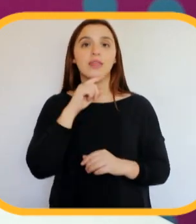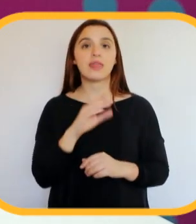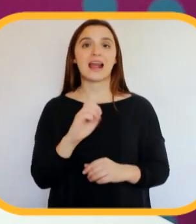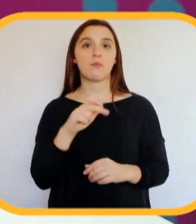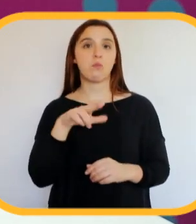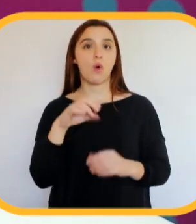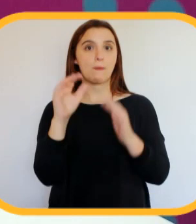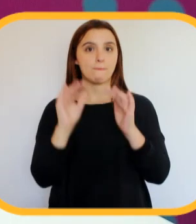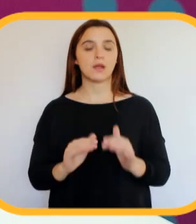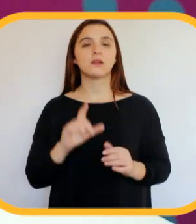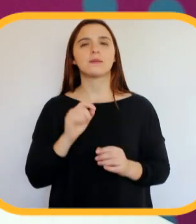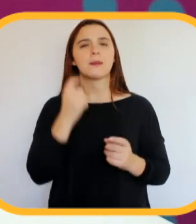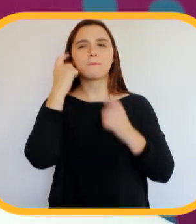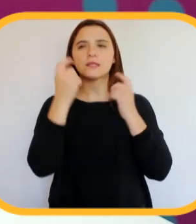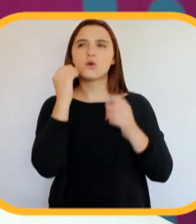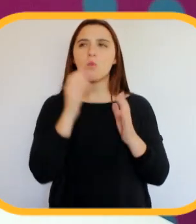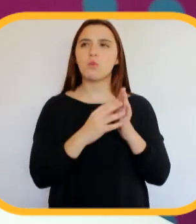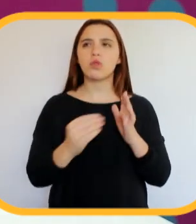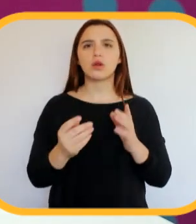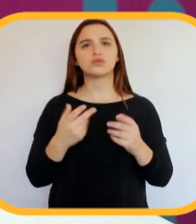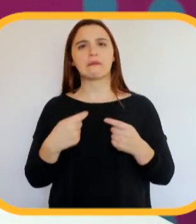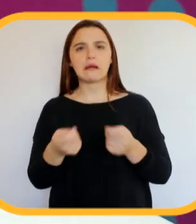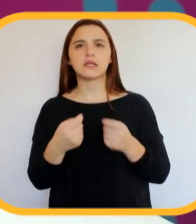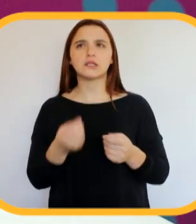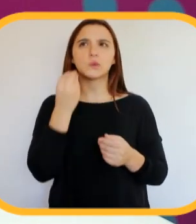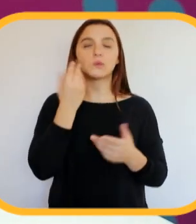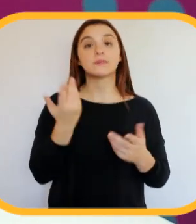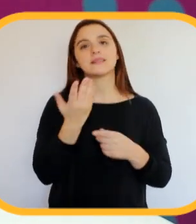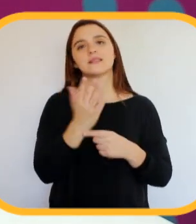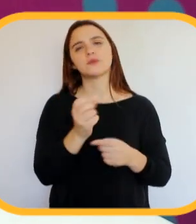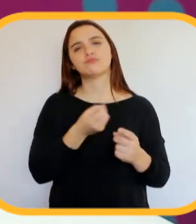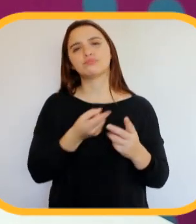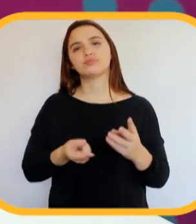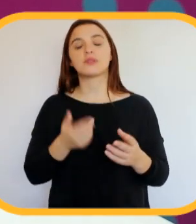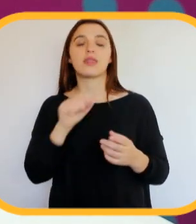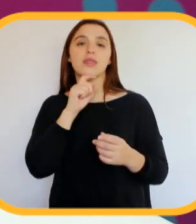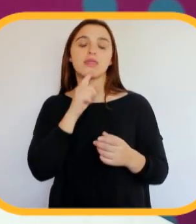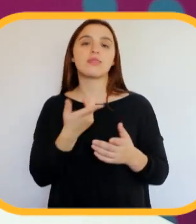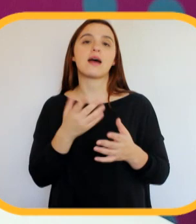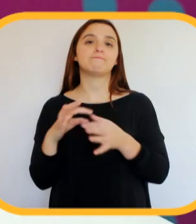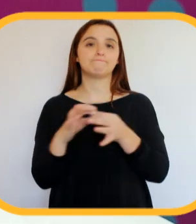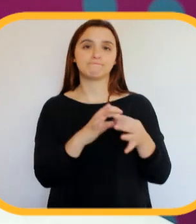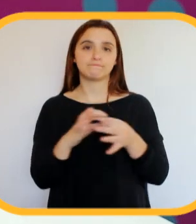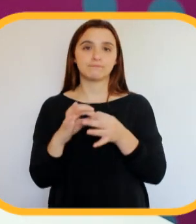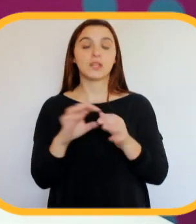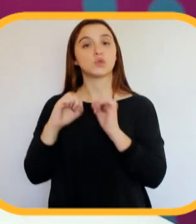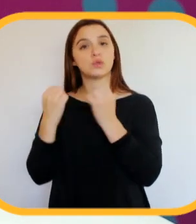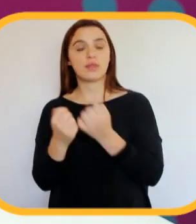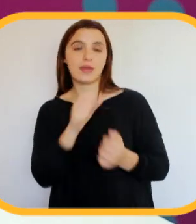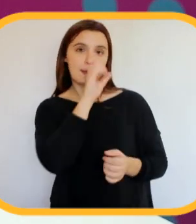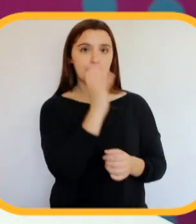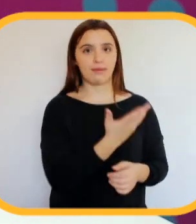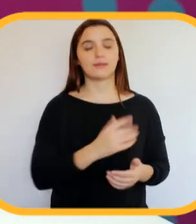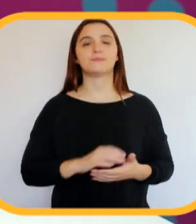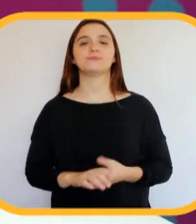as emissões de carbono ou repensar padrões de consumo são apenas alguns exemplos que permitem uma coexistência harmoniosa entre a sociedade